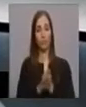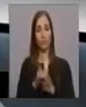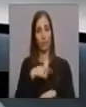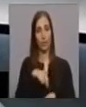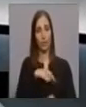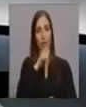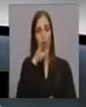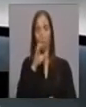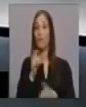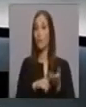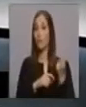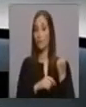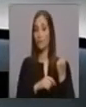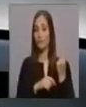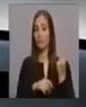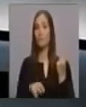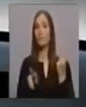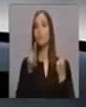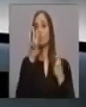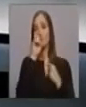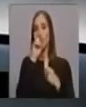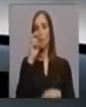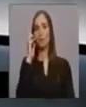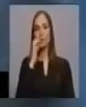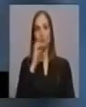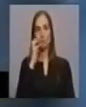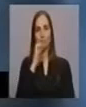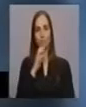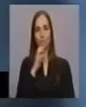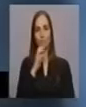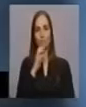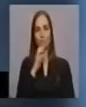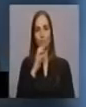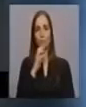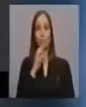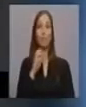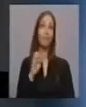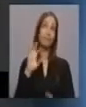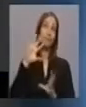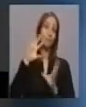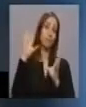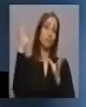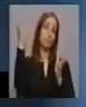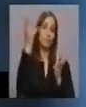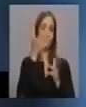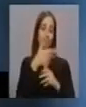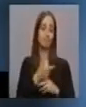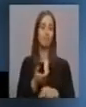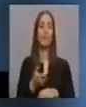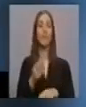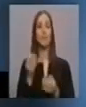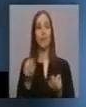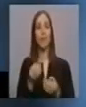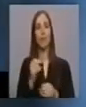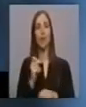aí o terceiro fator inalar mos o plástico que vai desde os anos 70 que se